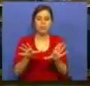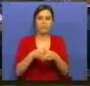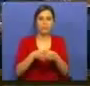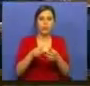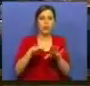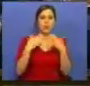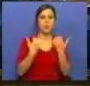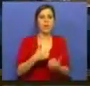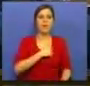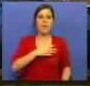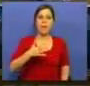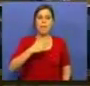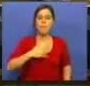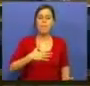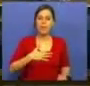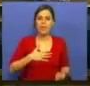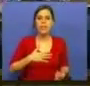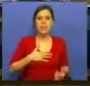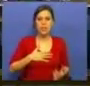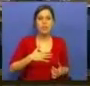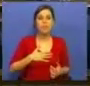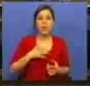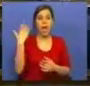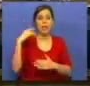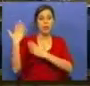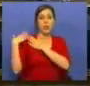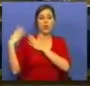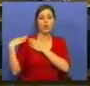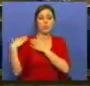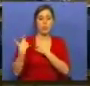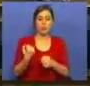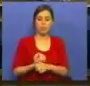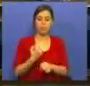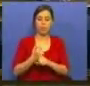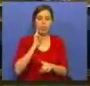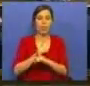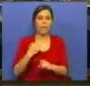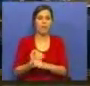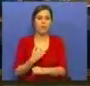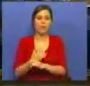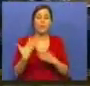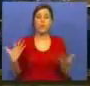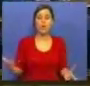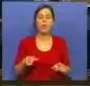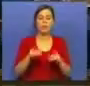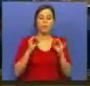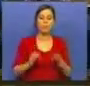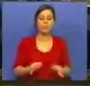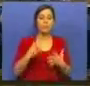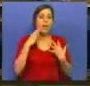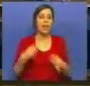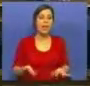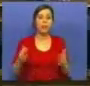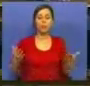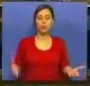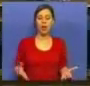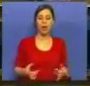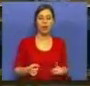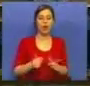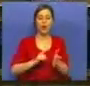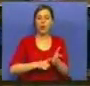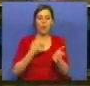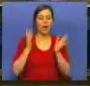sociais de empresas que tutelaram quando em exercício de funções. Isso é absolutamente natural. E não